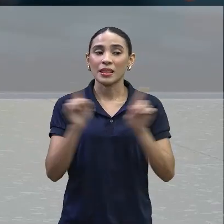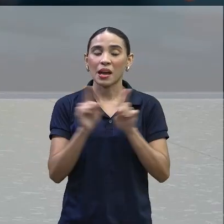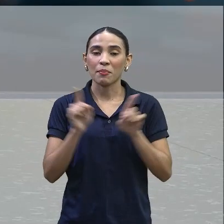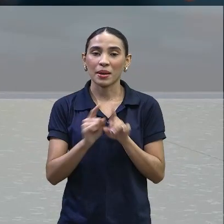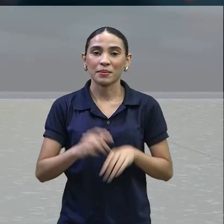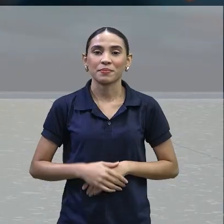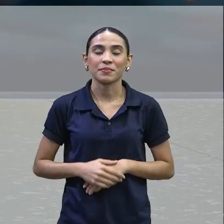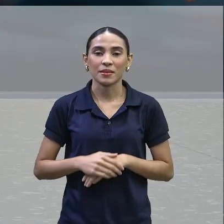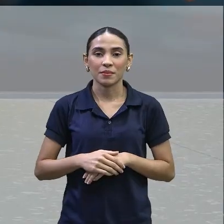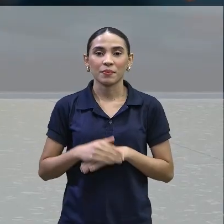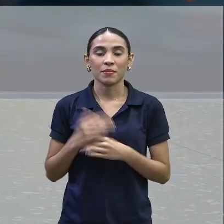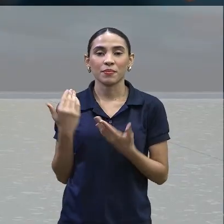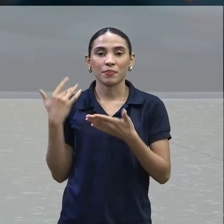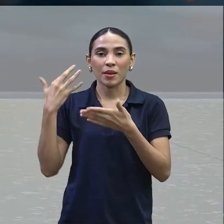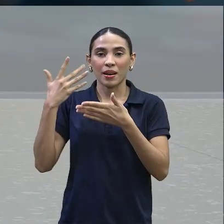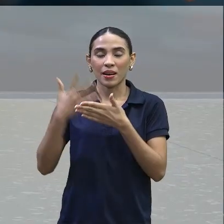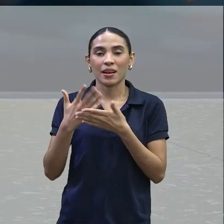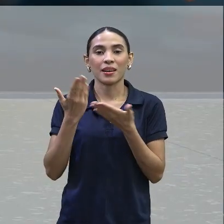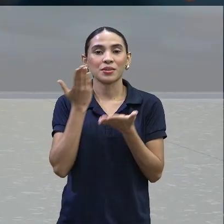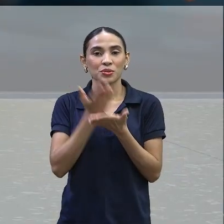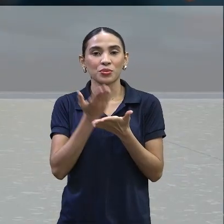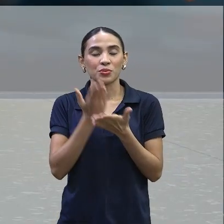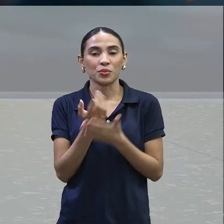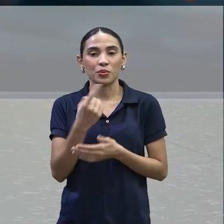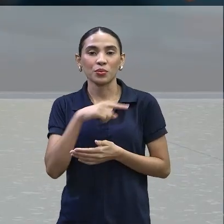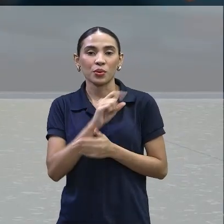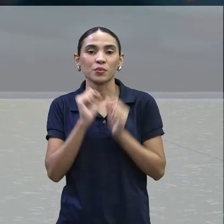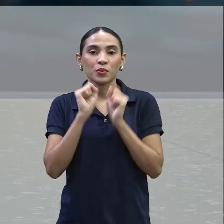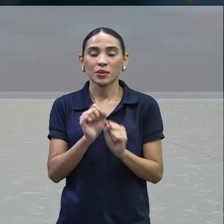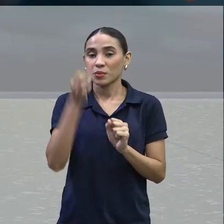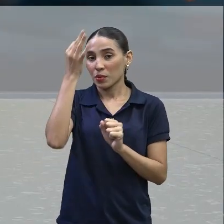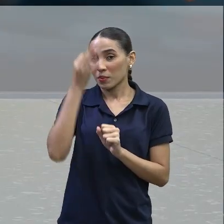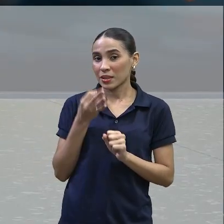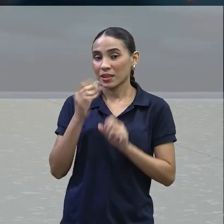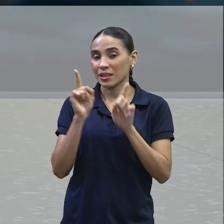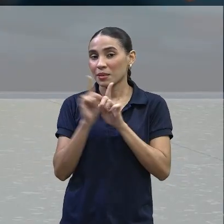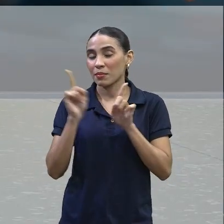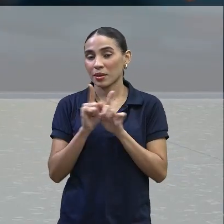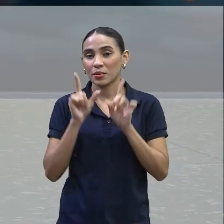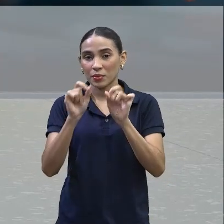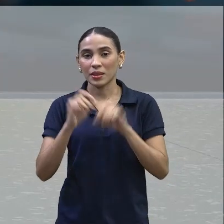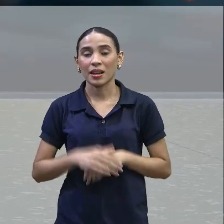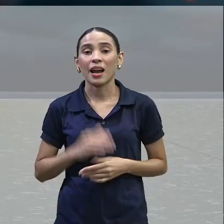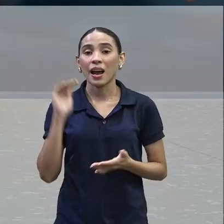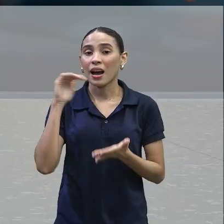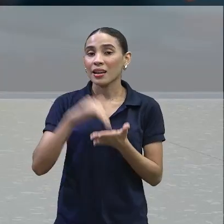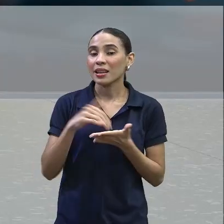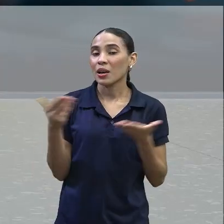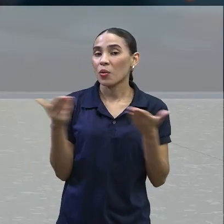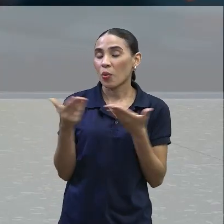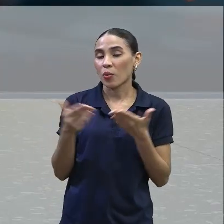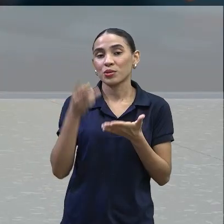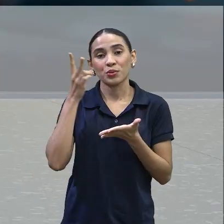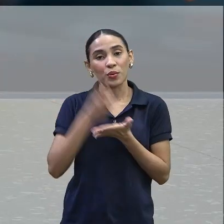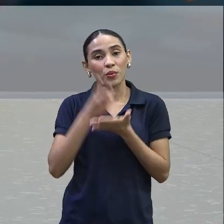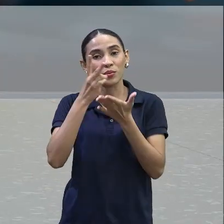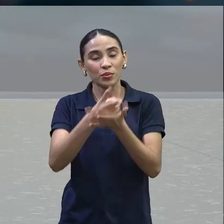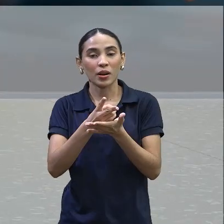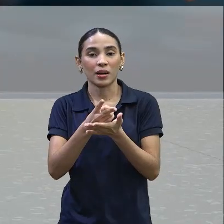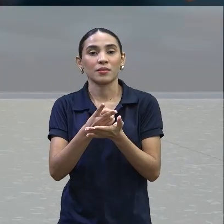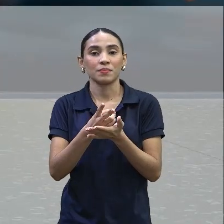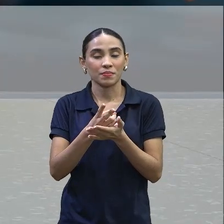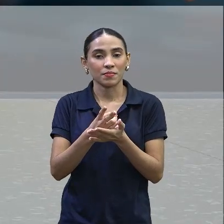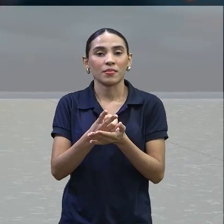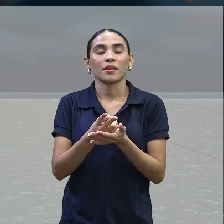nós, ao longo de todos esses estudos, nós podemos compreender, né, até hoje, e continuar